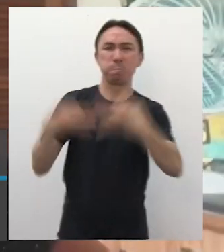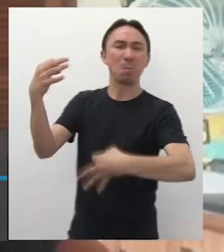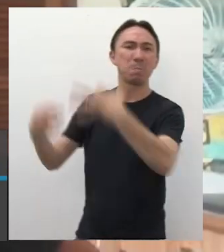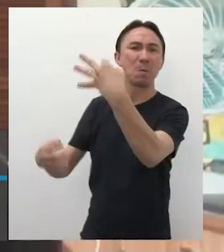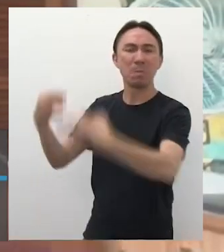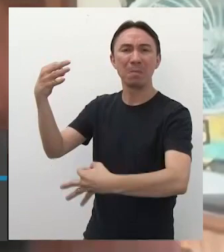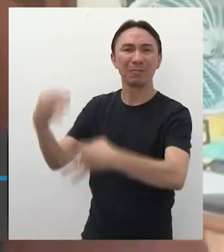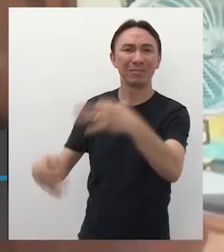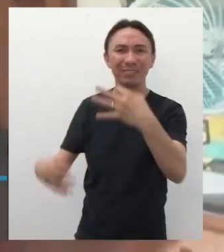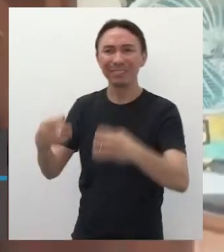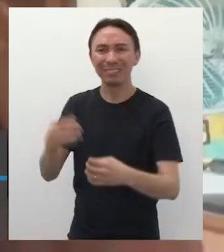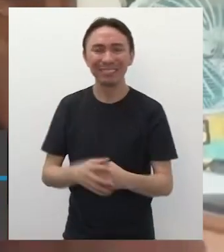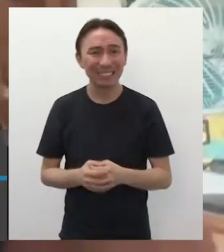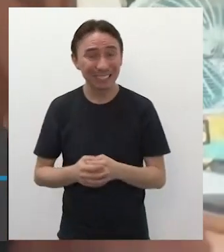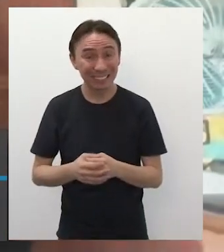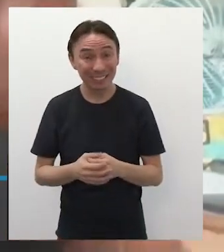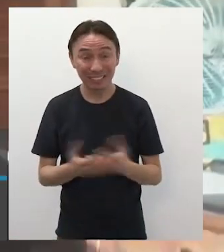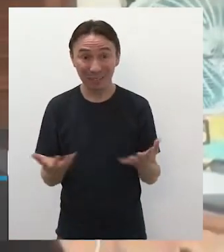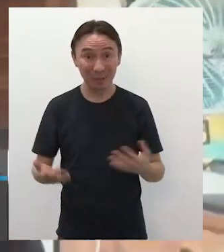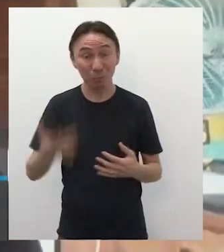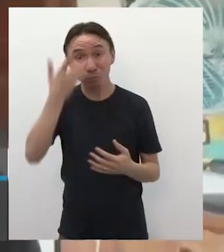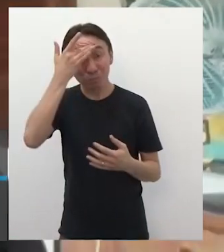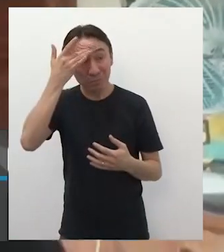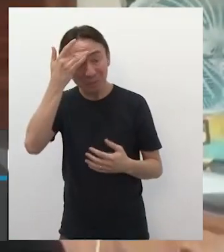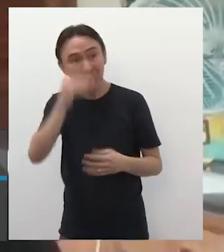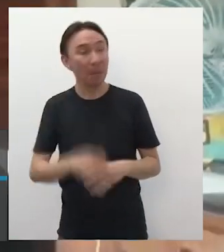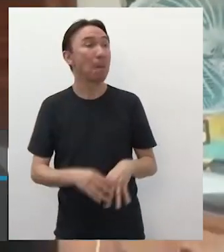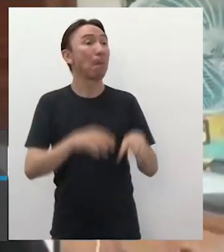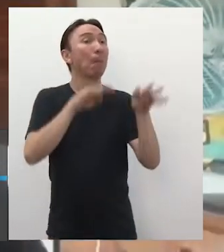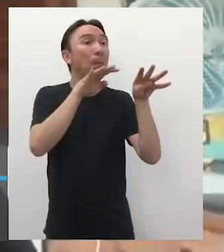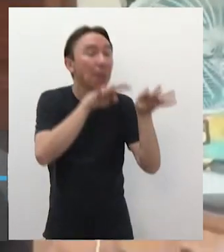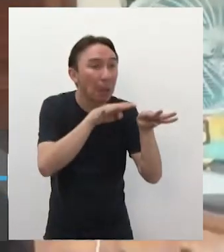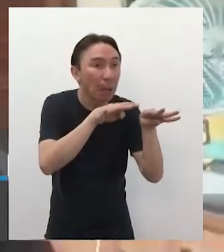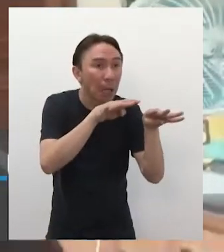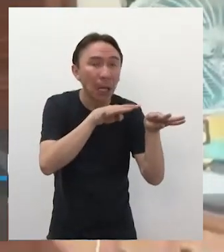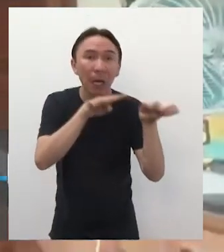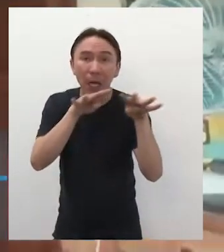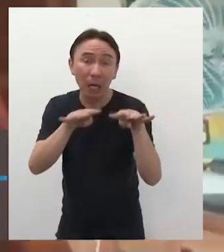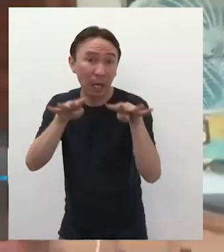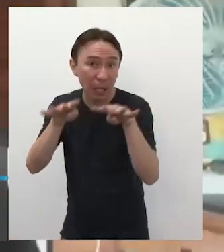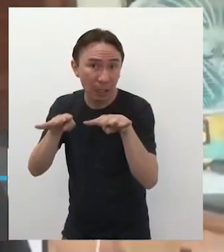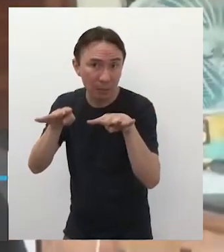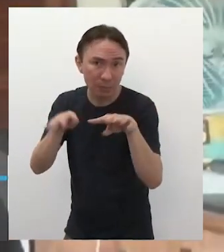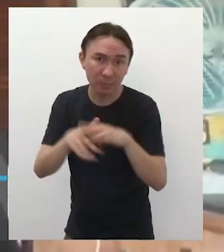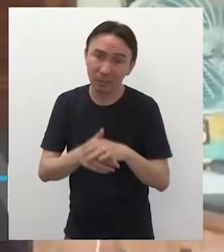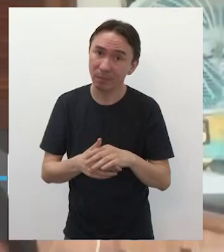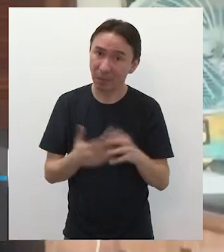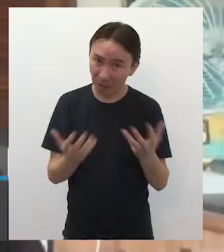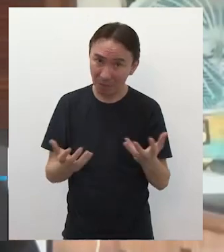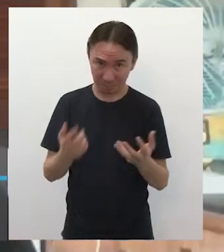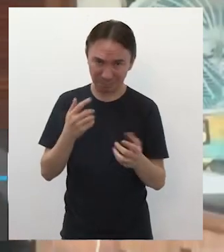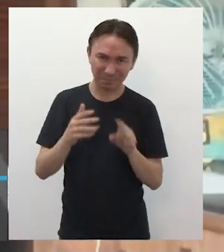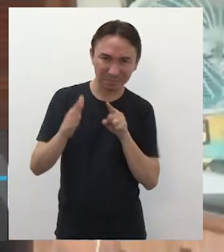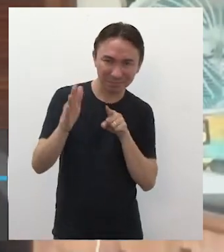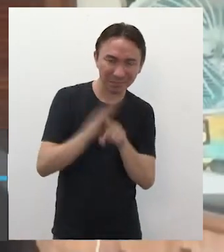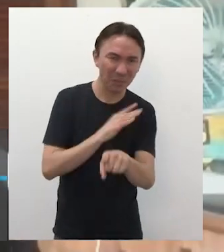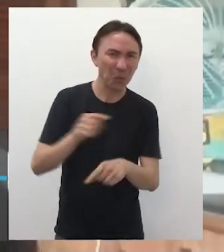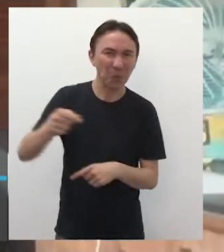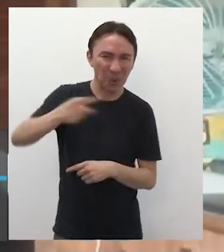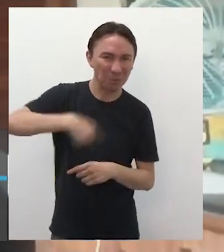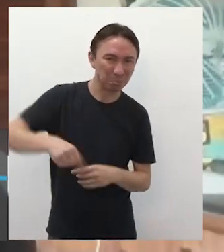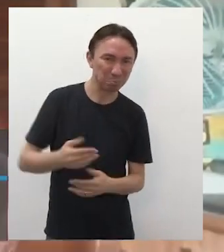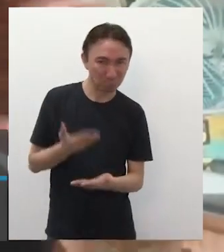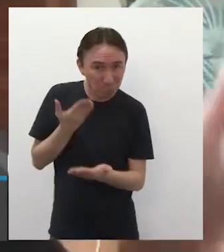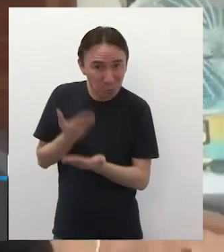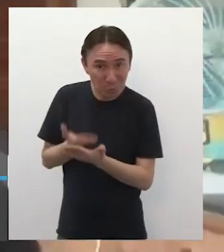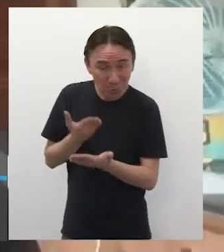assim, quem assiste, e eu quero ver se eu faço um exercício para saber o que está acontecendo, porque a gente que estuda isso, no final